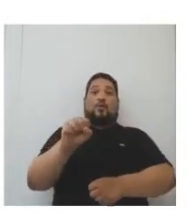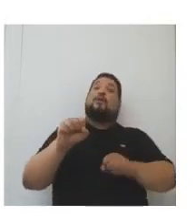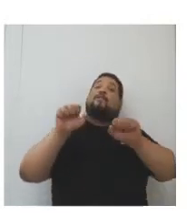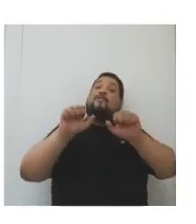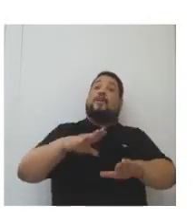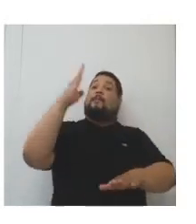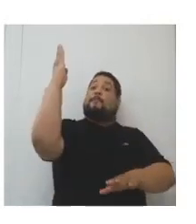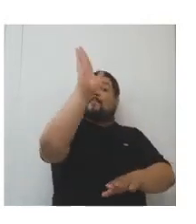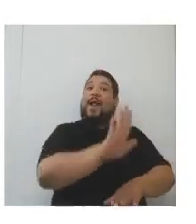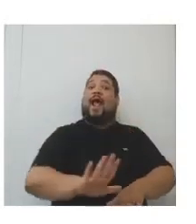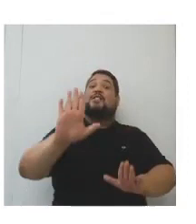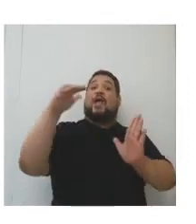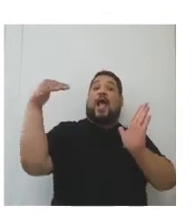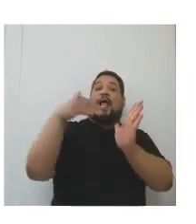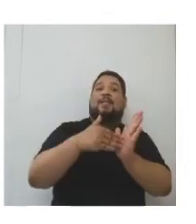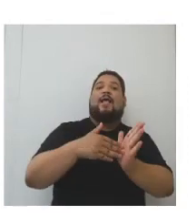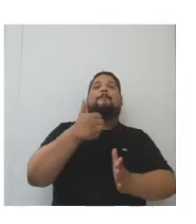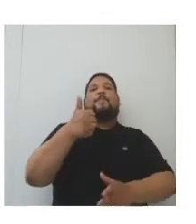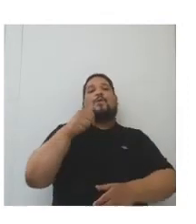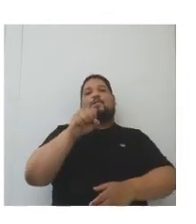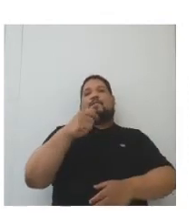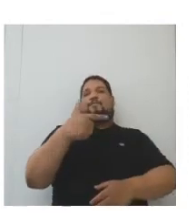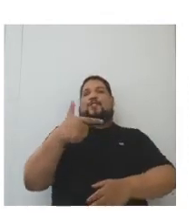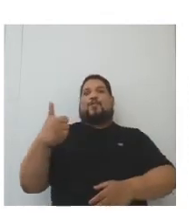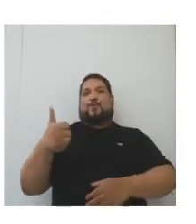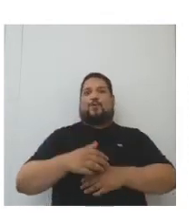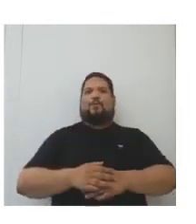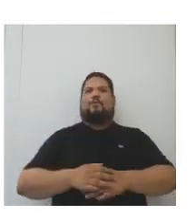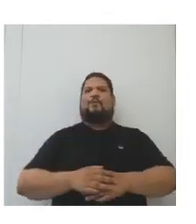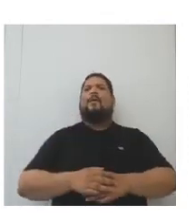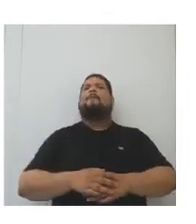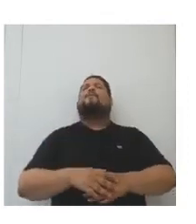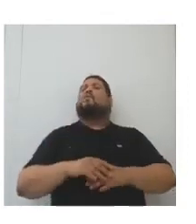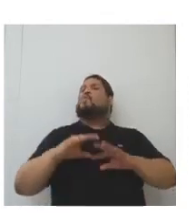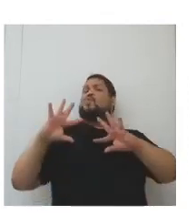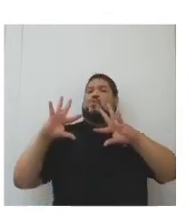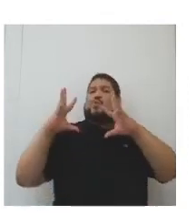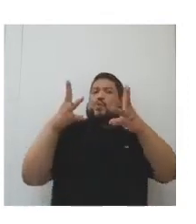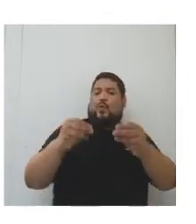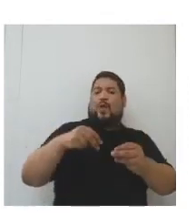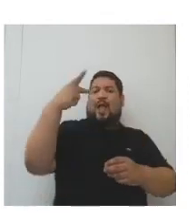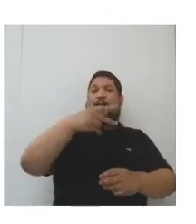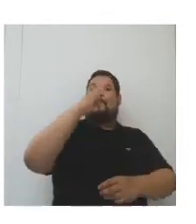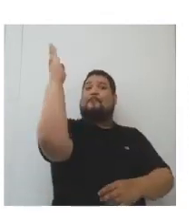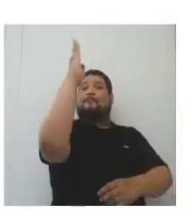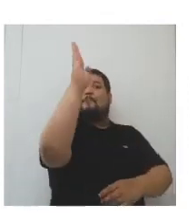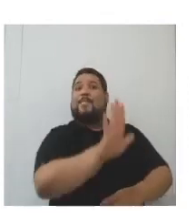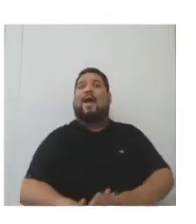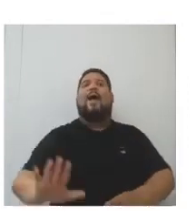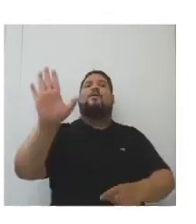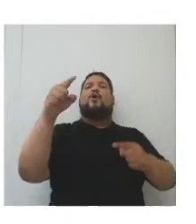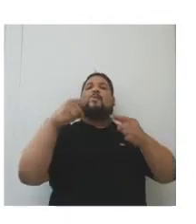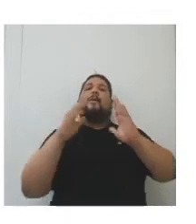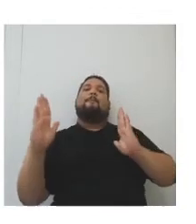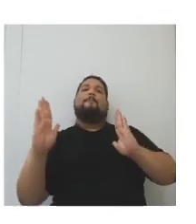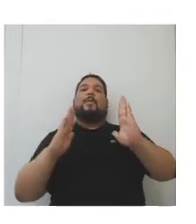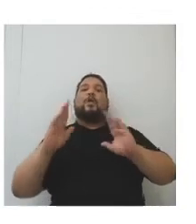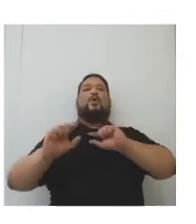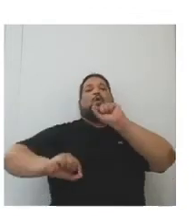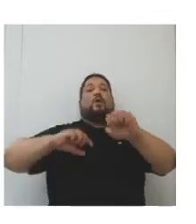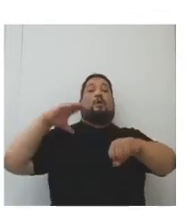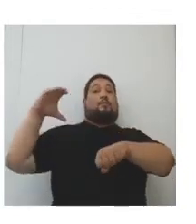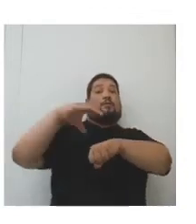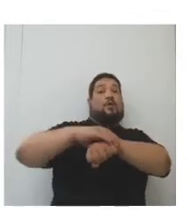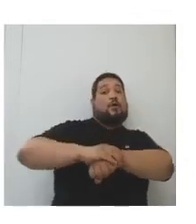até 1821, tá certo? Isso tudo corresponde ainda na história do Brasil durante o período chamado ainda